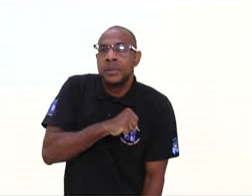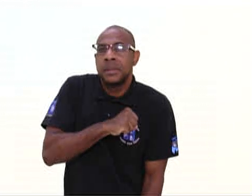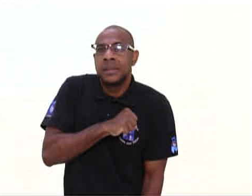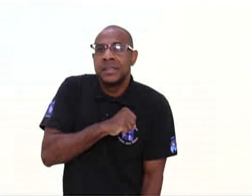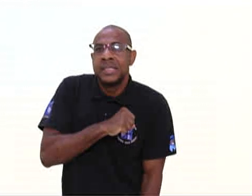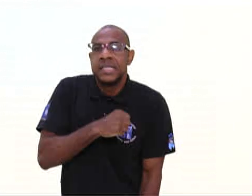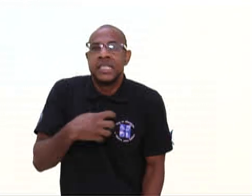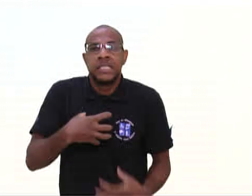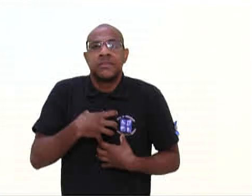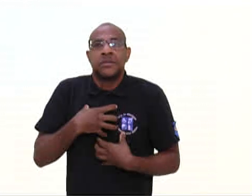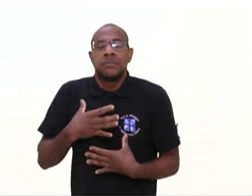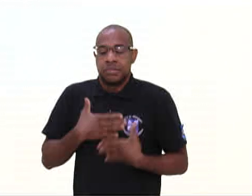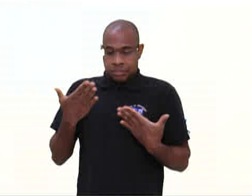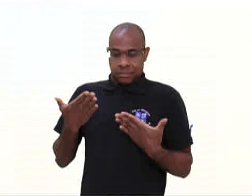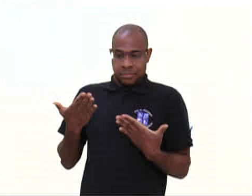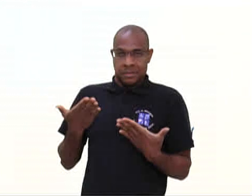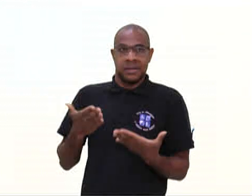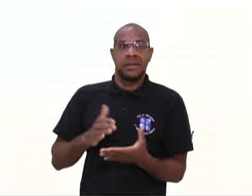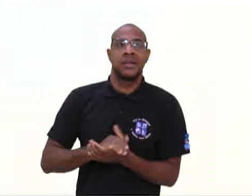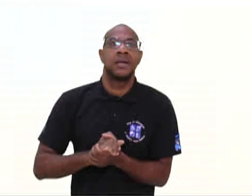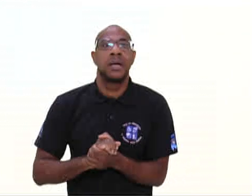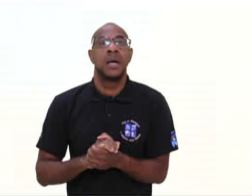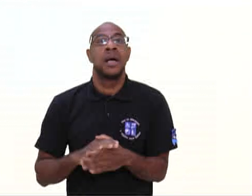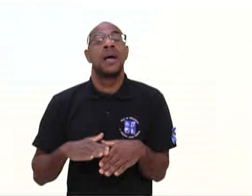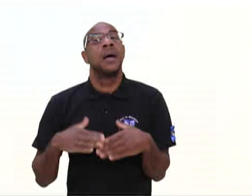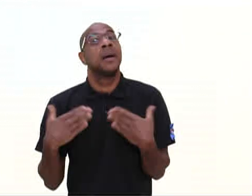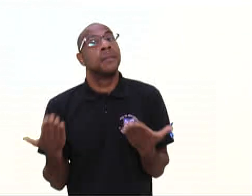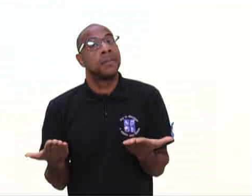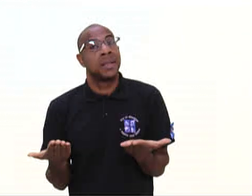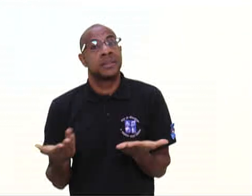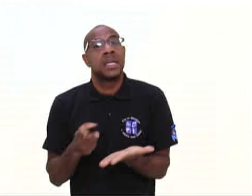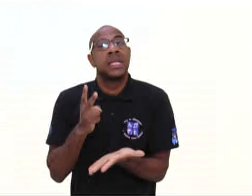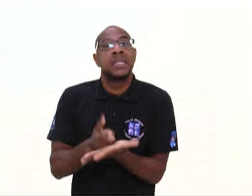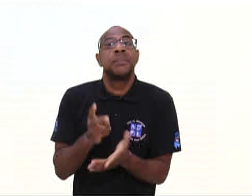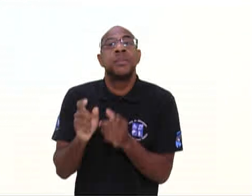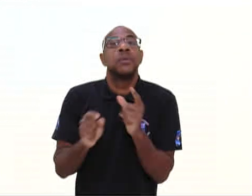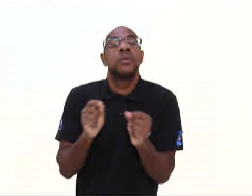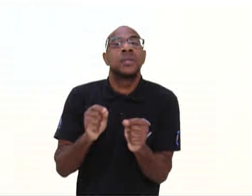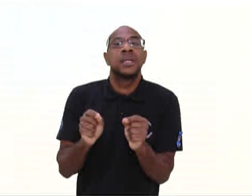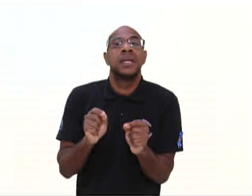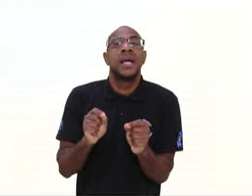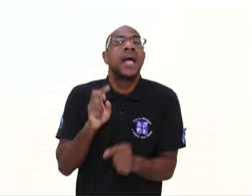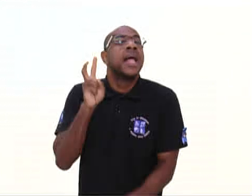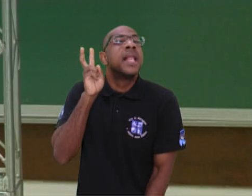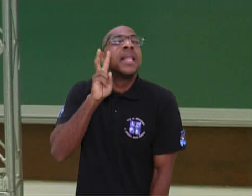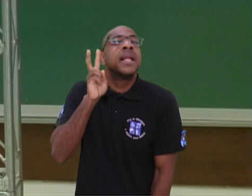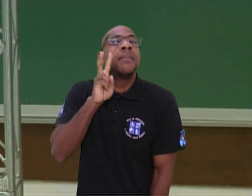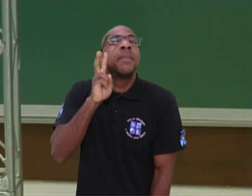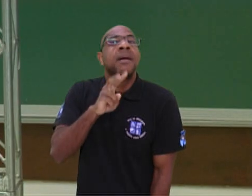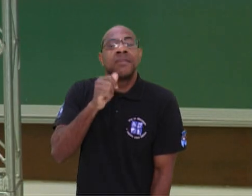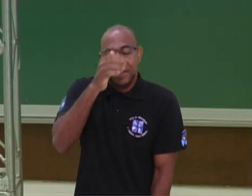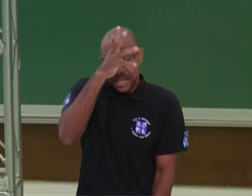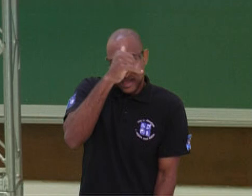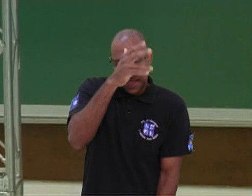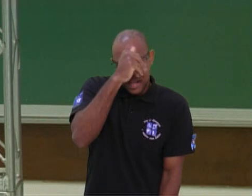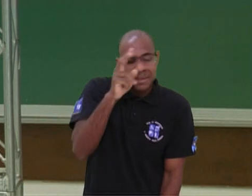sua espécie já mecanizado. Uma vez ou outra, sempre mais raramente, lembrava de novo a galinha